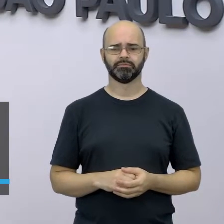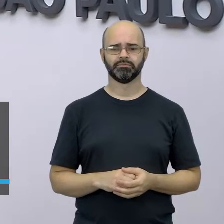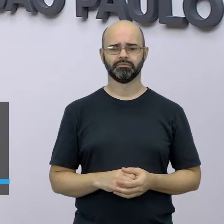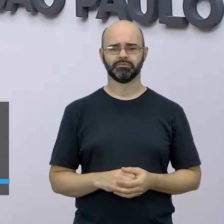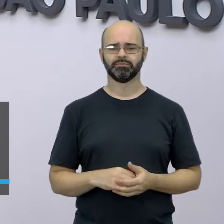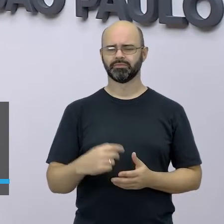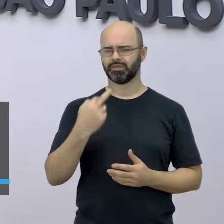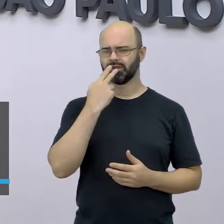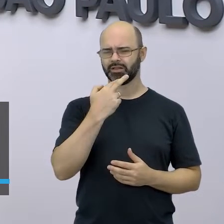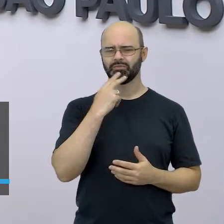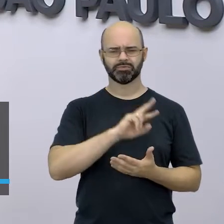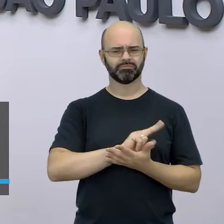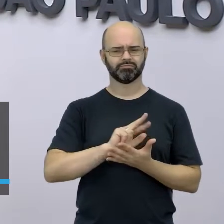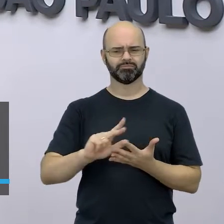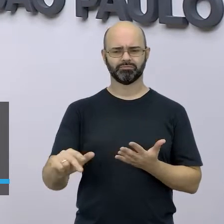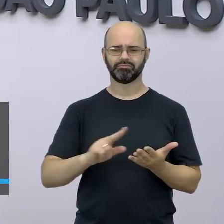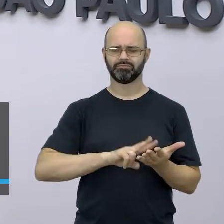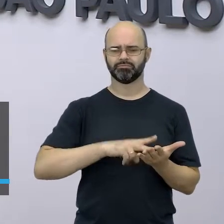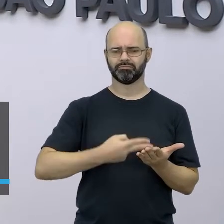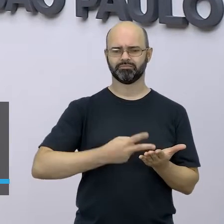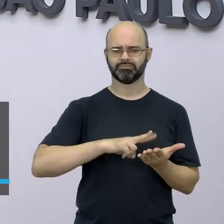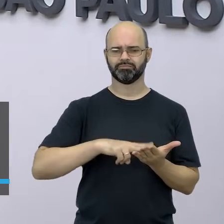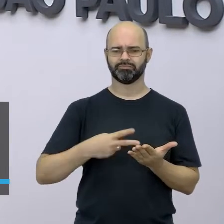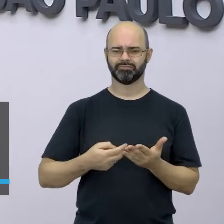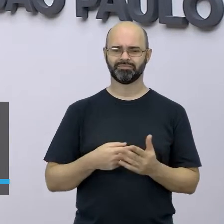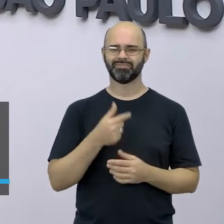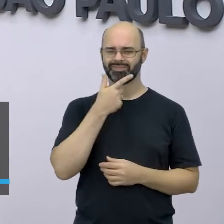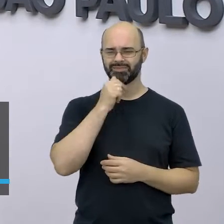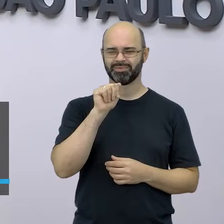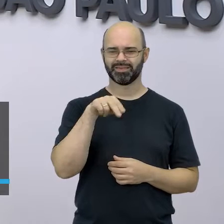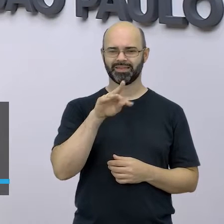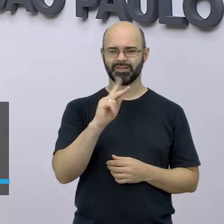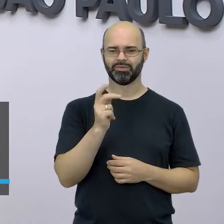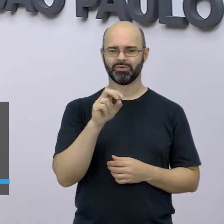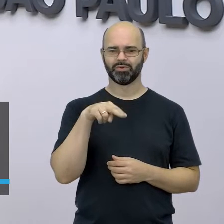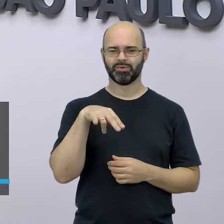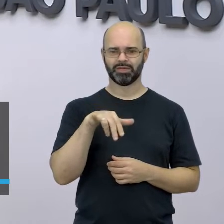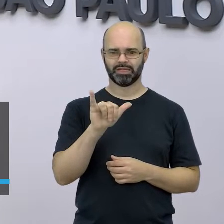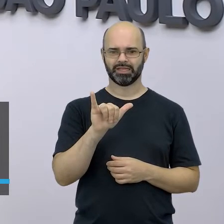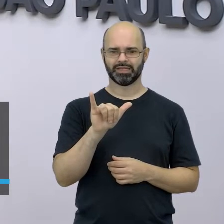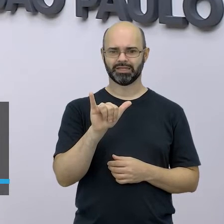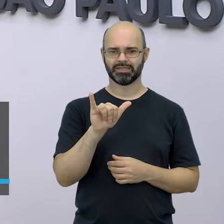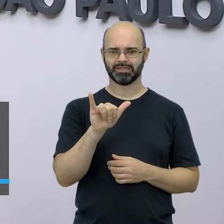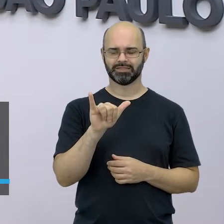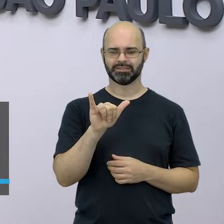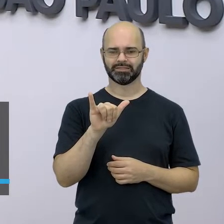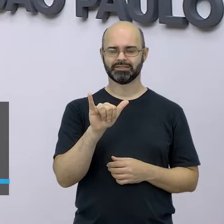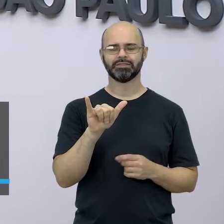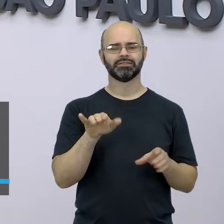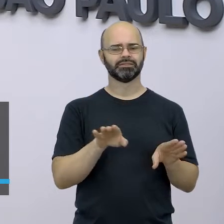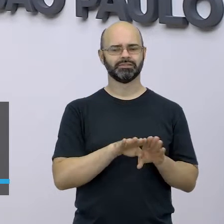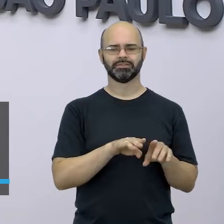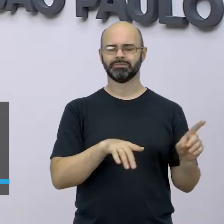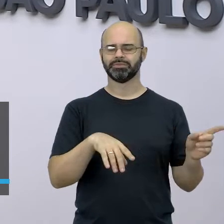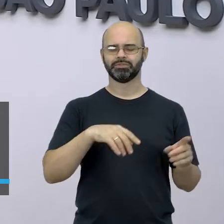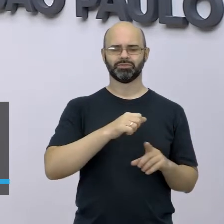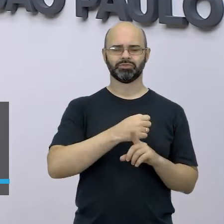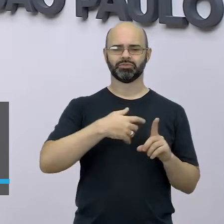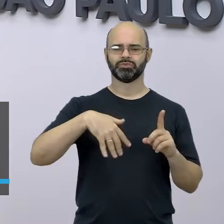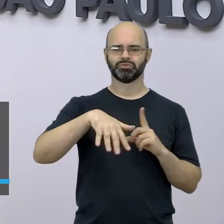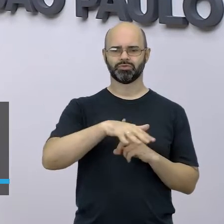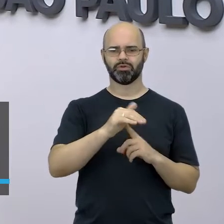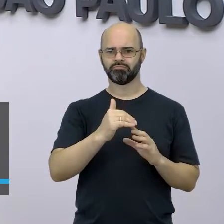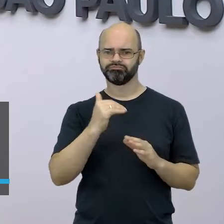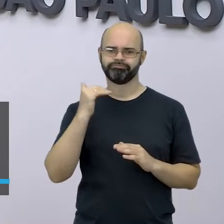diversas línguas, e esse sociólogo, que é o Anthony Giddens, ele também é um dos mais eminentes sociólogos que